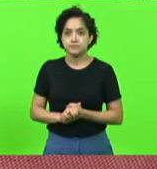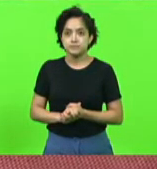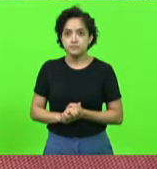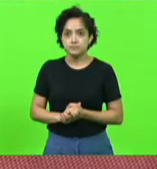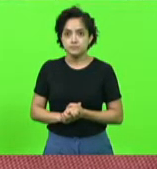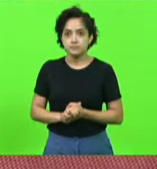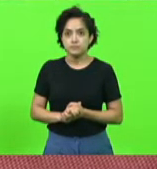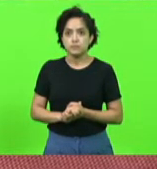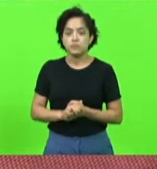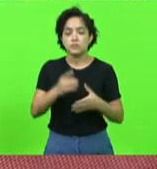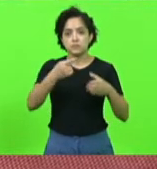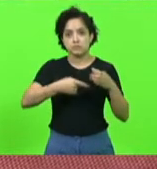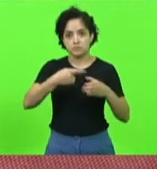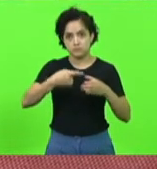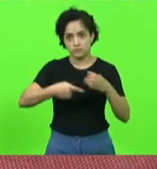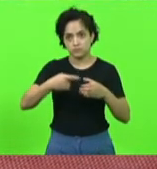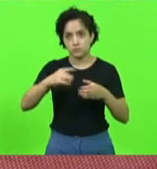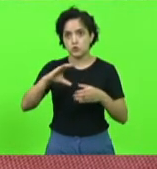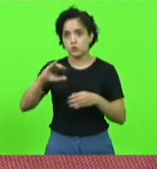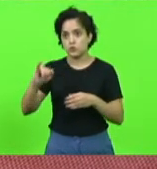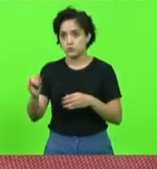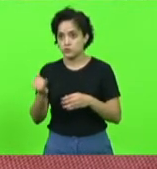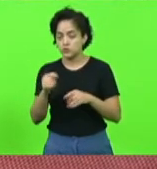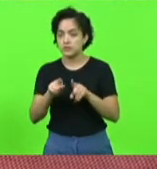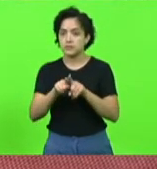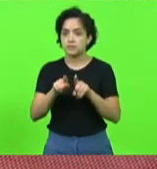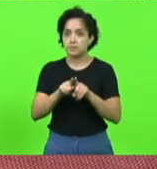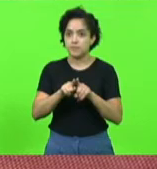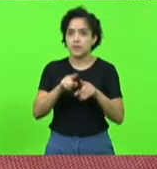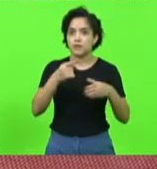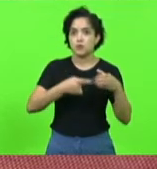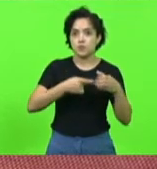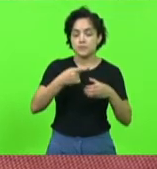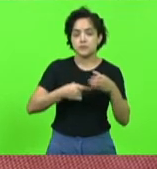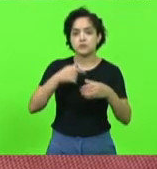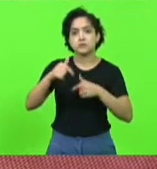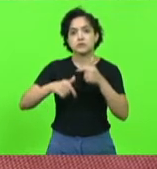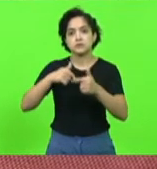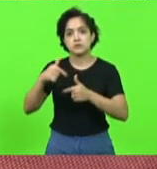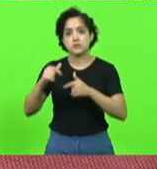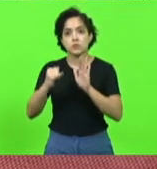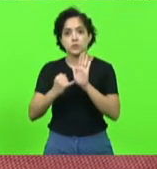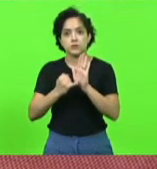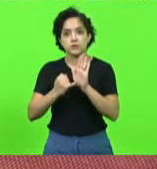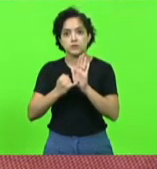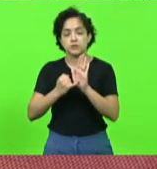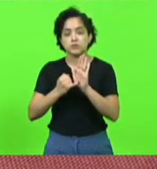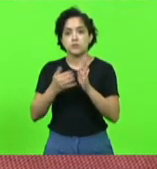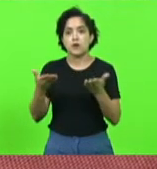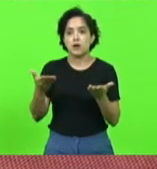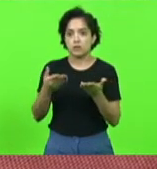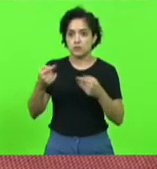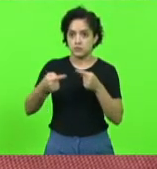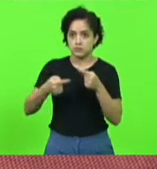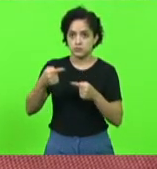com pareceres favoráveis das Comissões de Constituição e Justiça e Comissão de Finanças e Tributação. Em discussão.